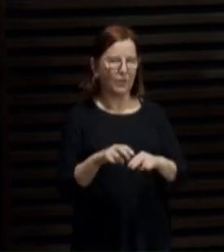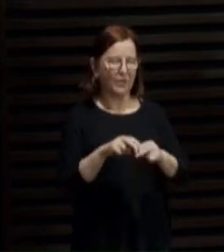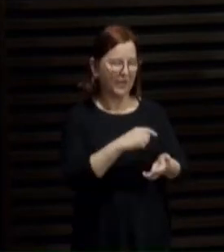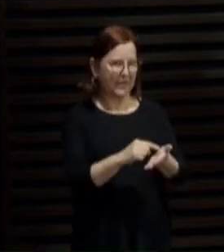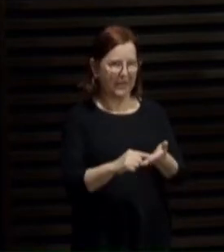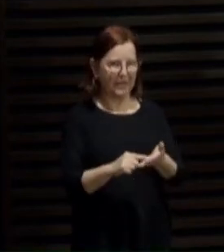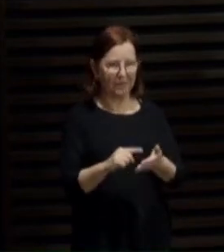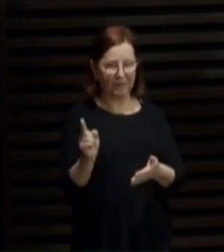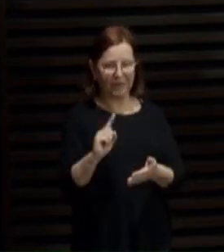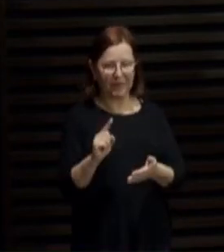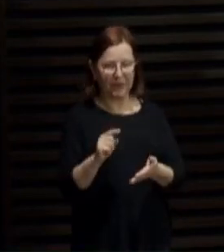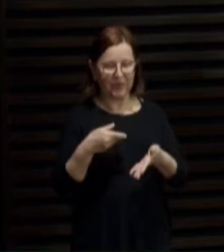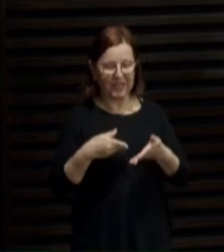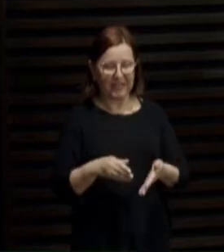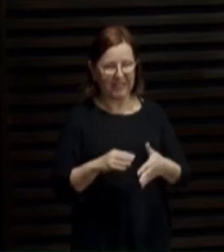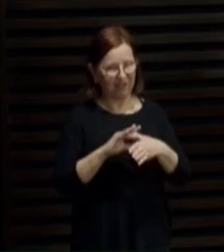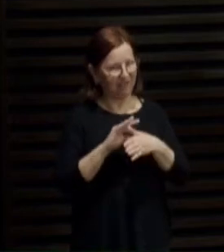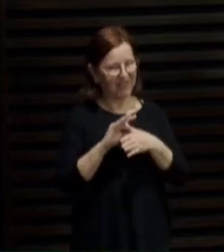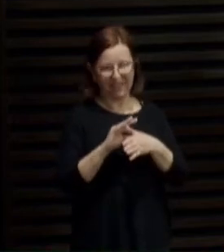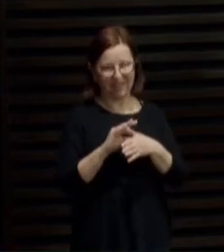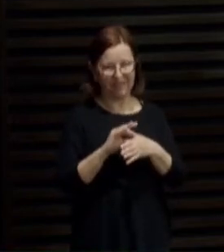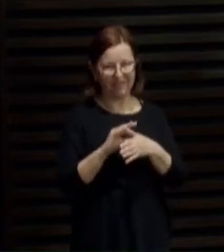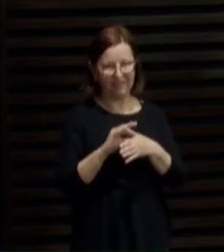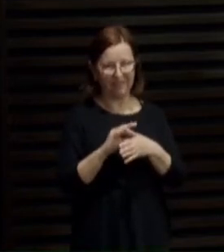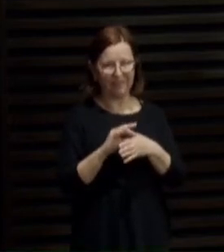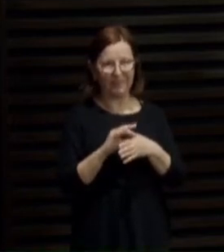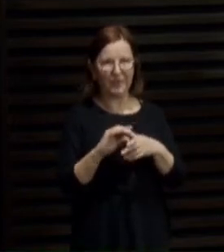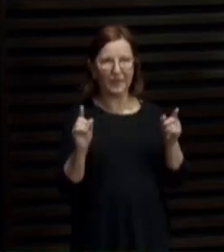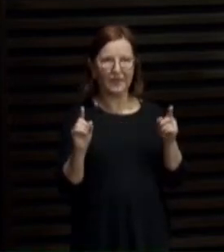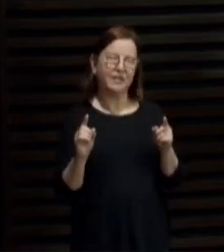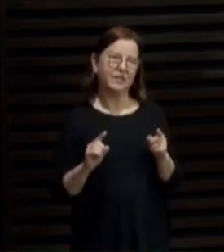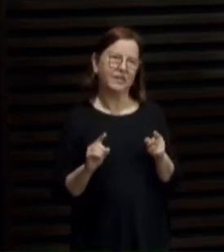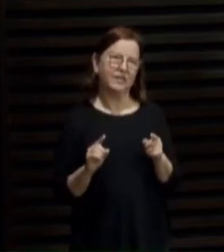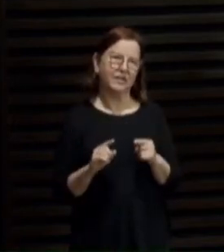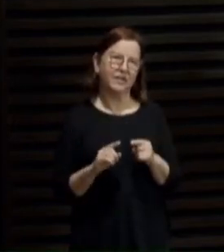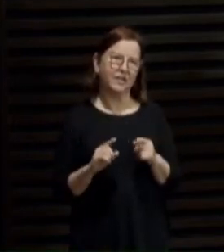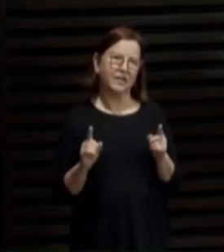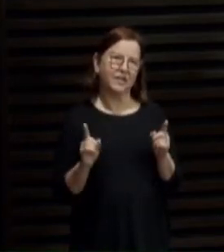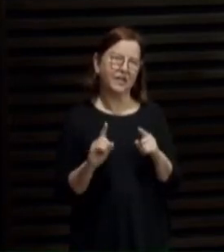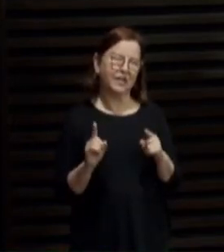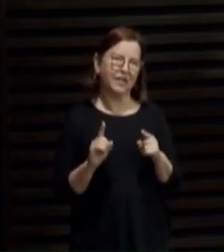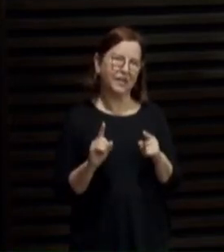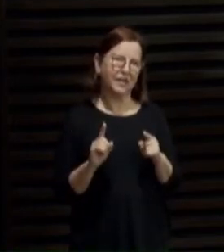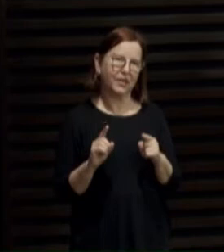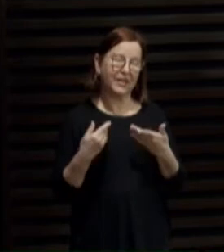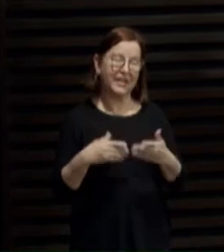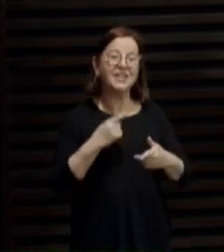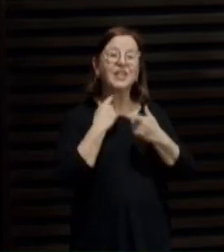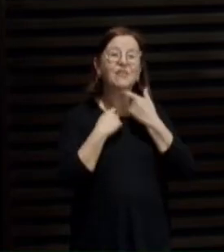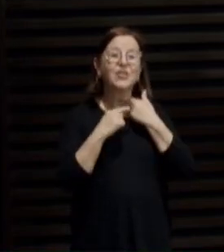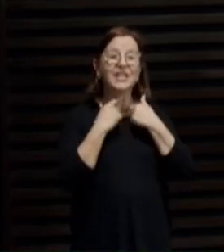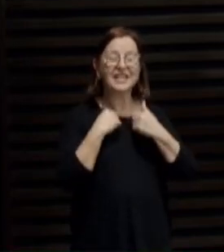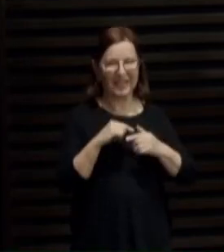da carne, não é uma questão instintiva, e não é uma questão da volição humana, da vontade, mas